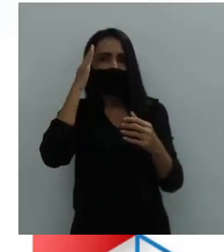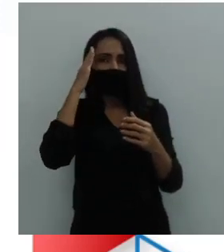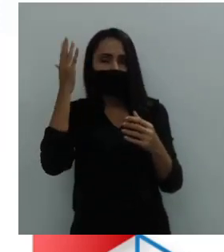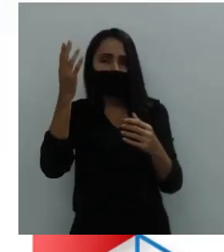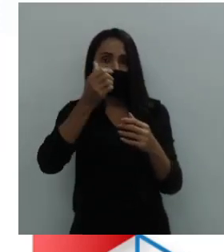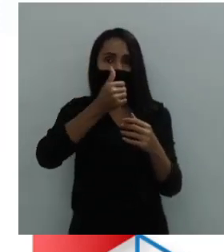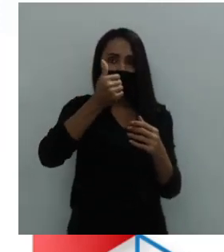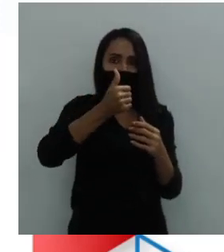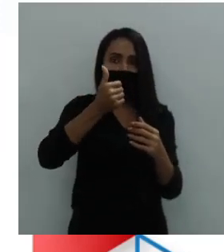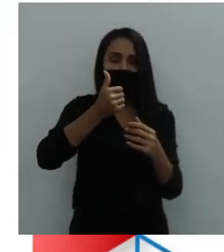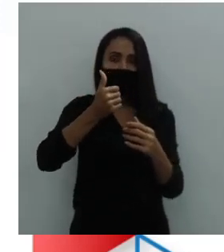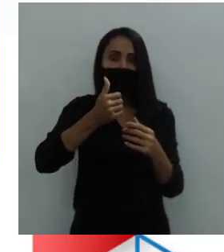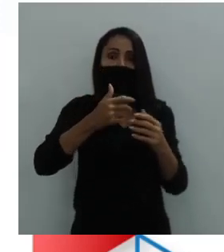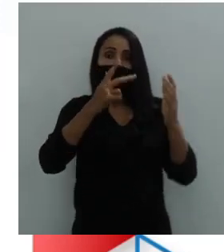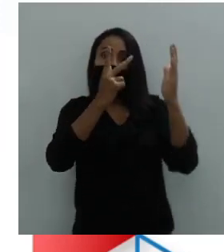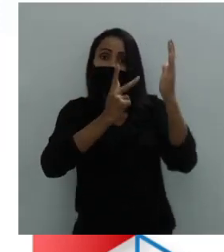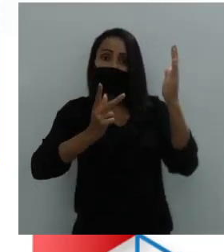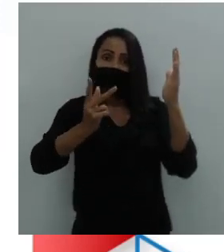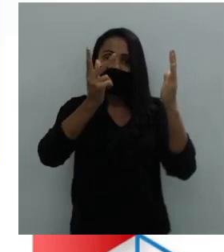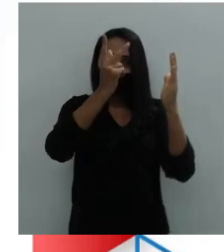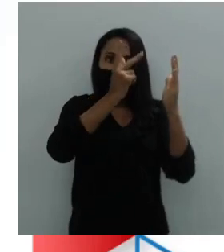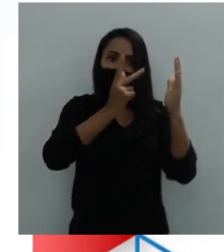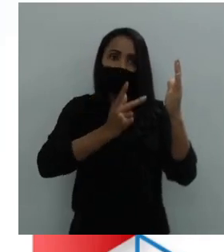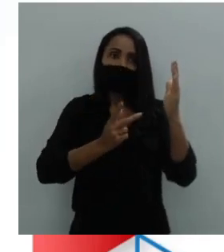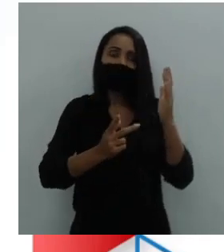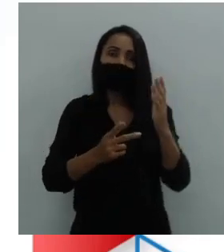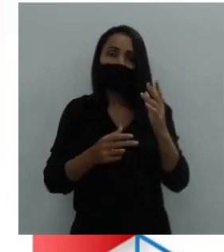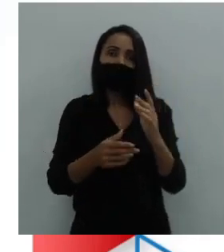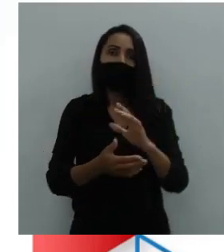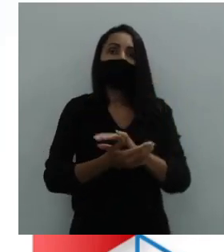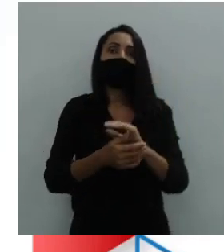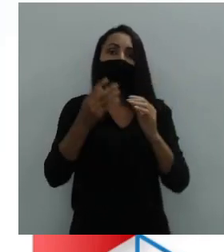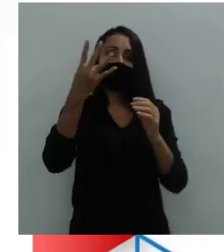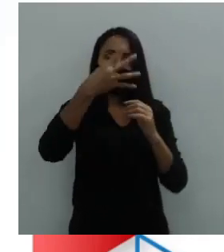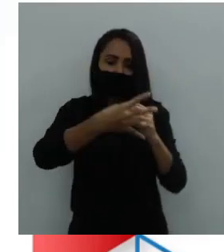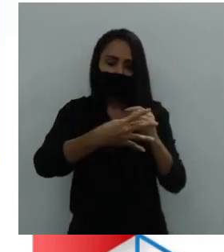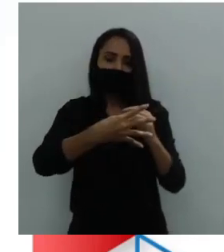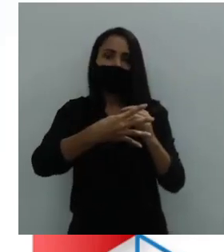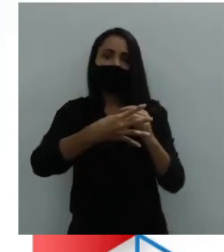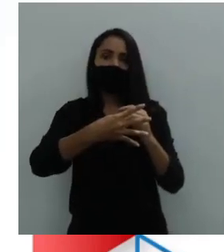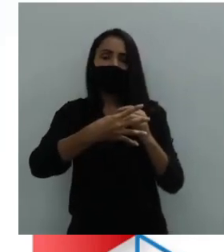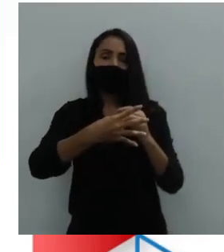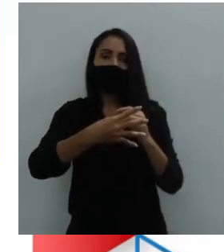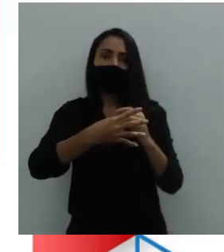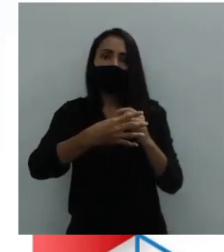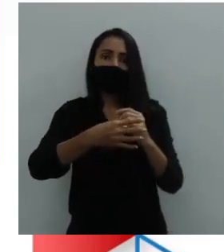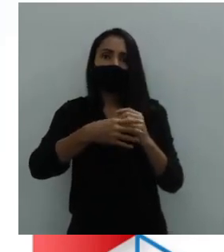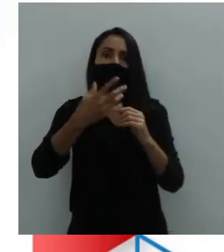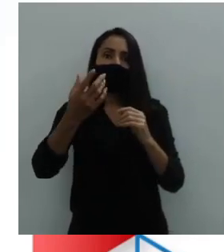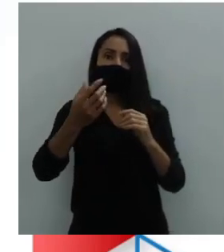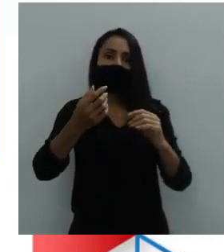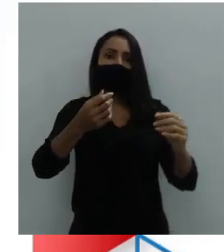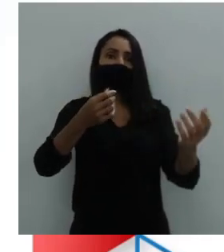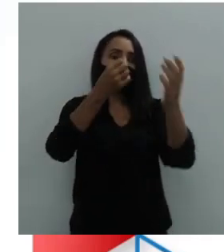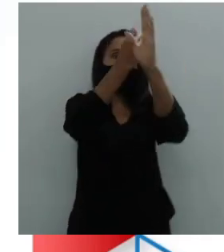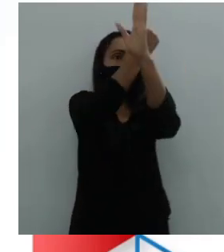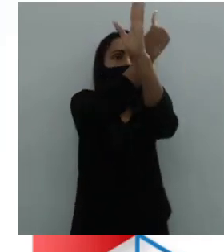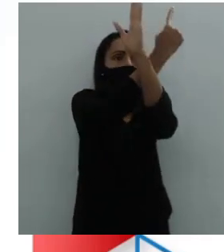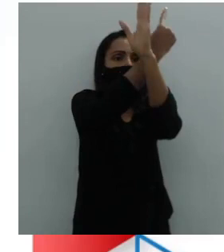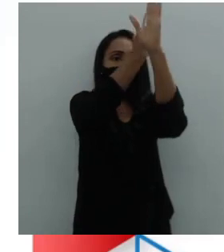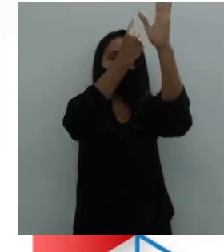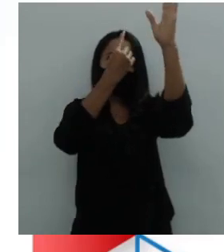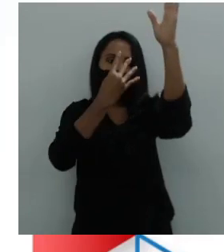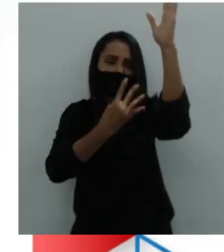quadrante. E a figura obtida, ela está no quarto. Para ir do primeiro para o quarto